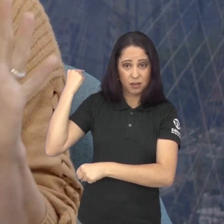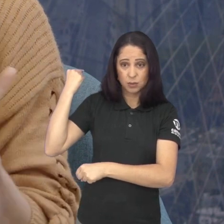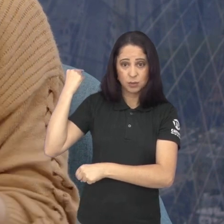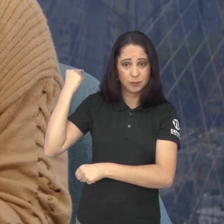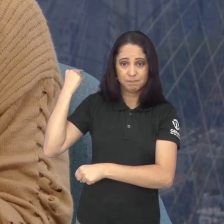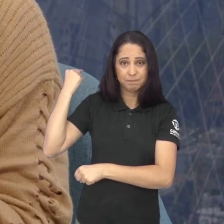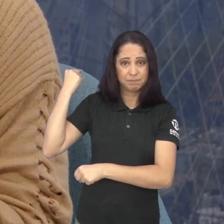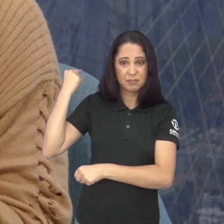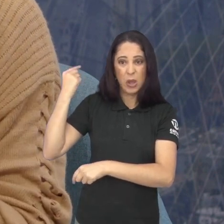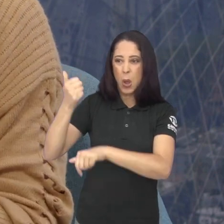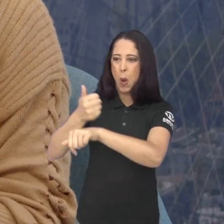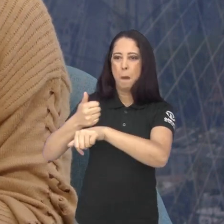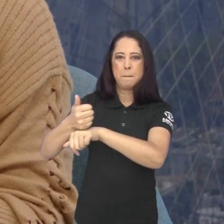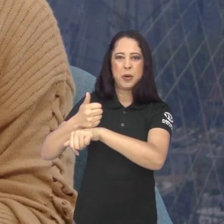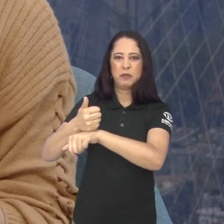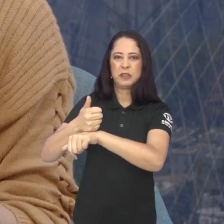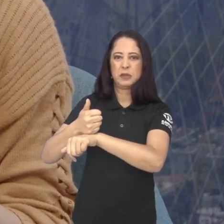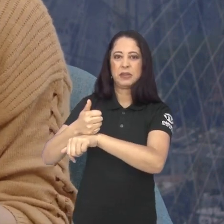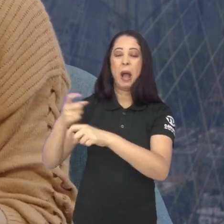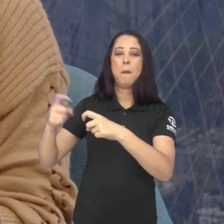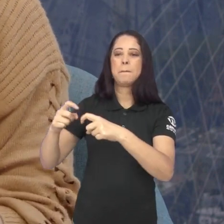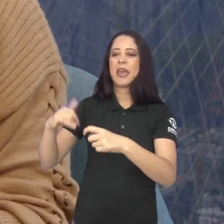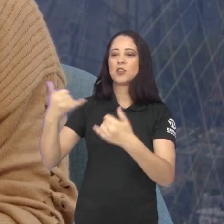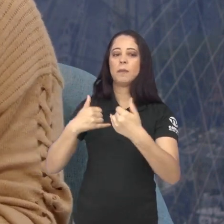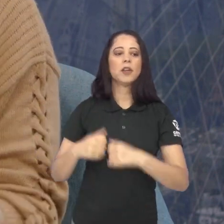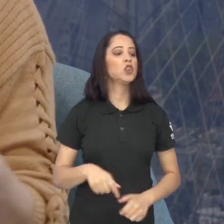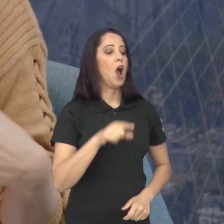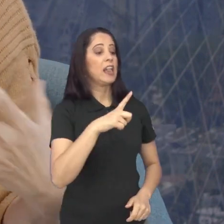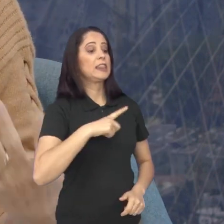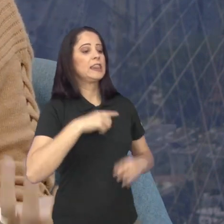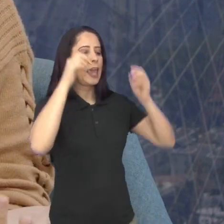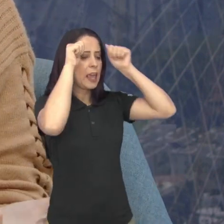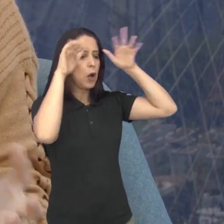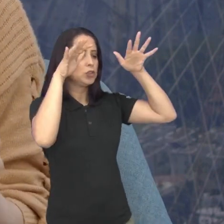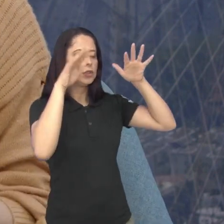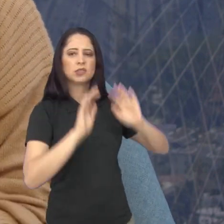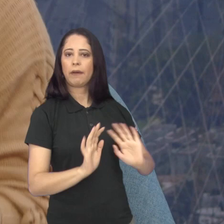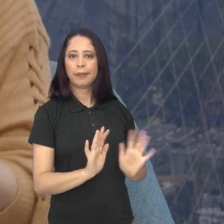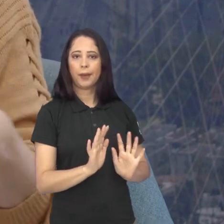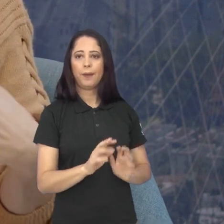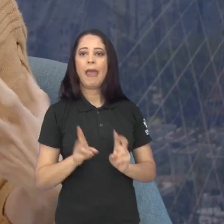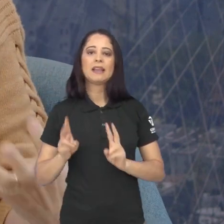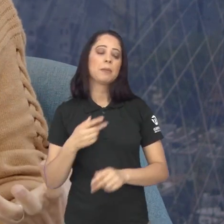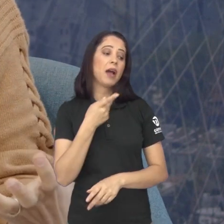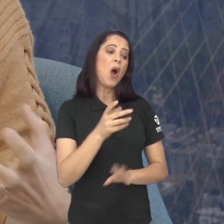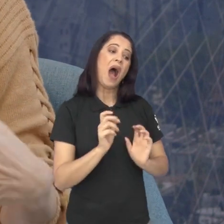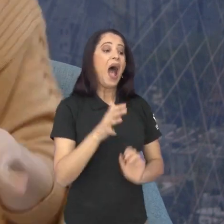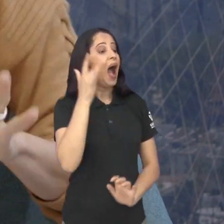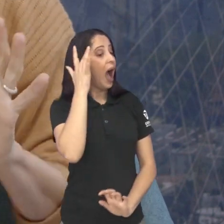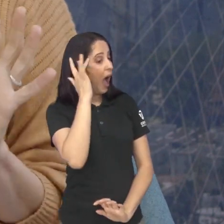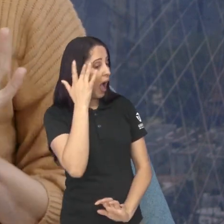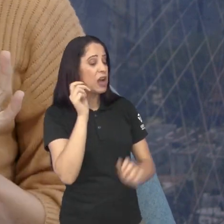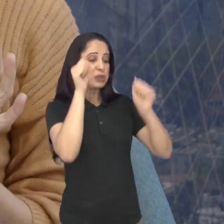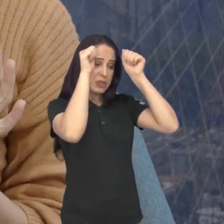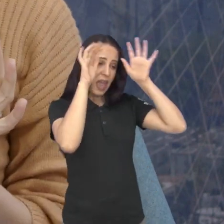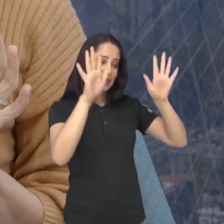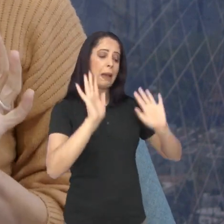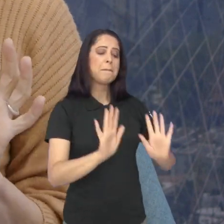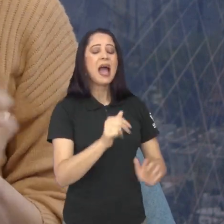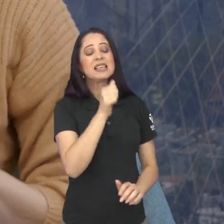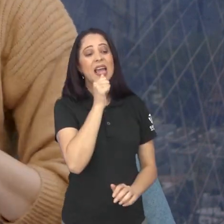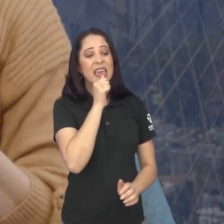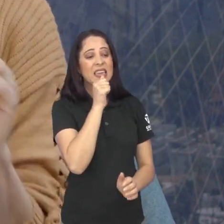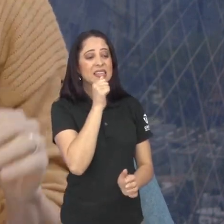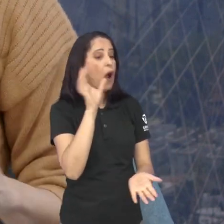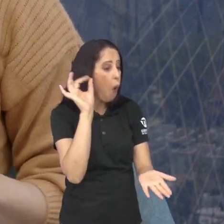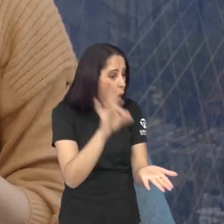nenhum profissional falou, ó, é autista. Todos falaram assim, ó, tem muitas características. Ele pode ser, mas eu não vou fechar o diagnóstico